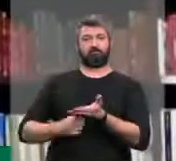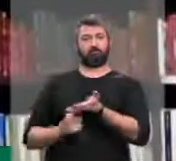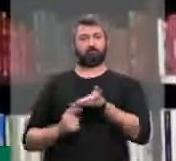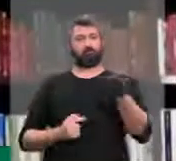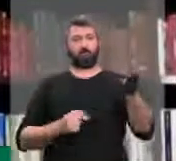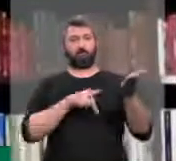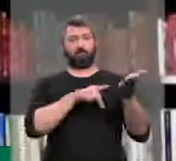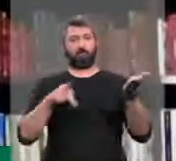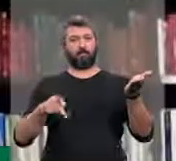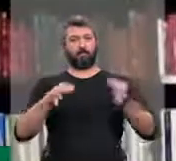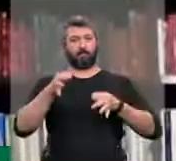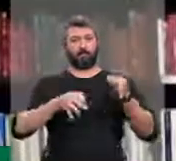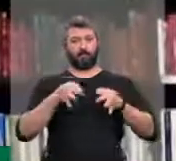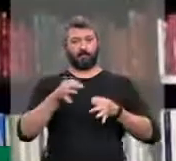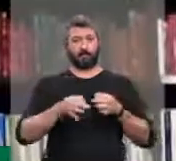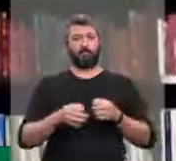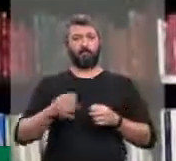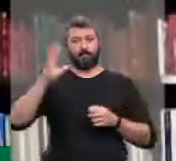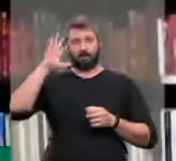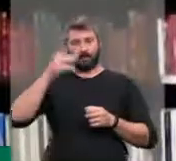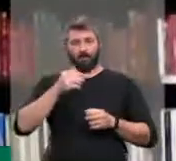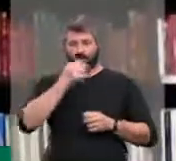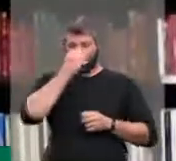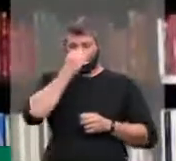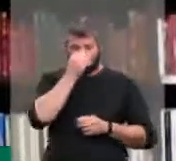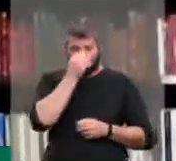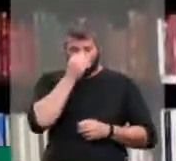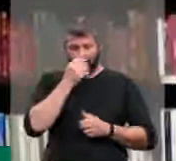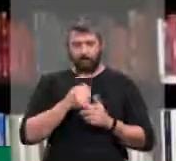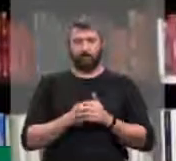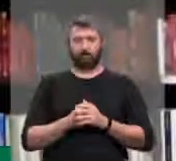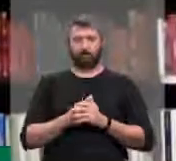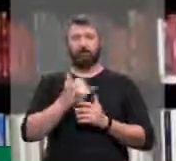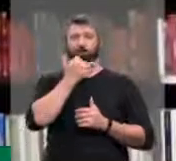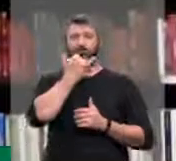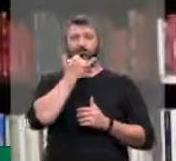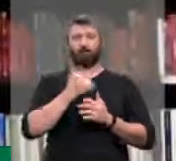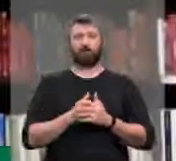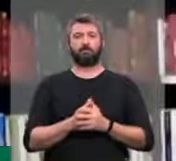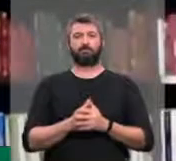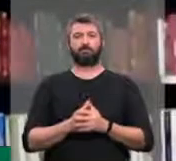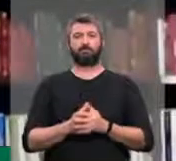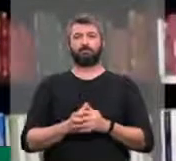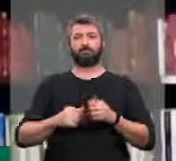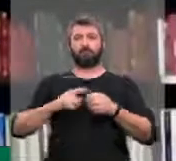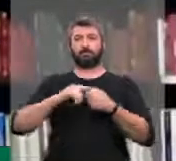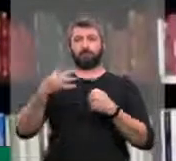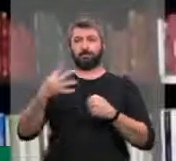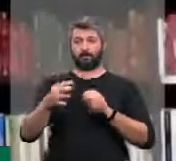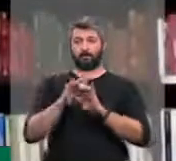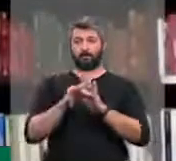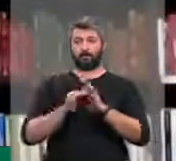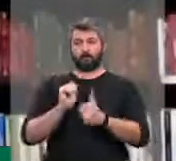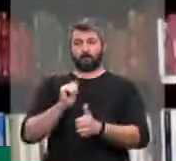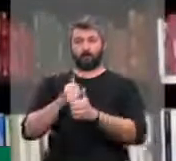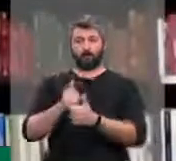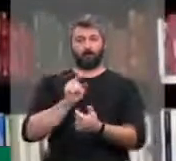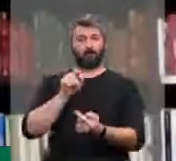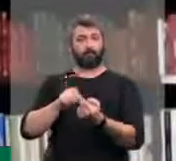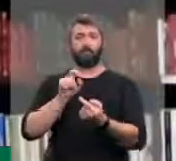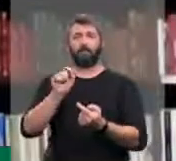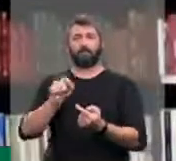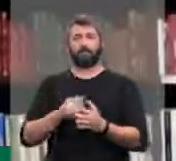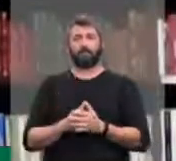tribunal para que sejam adotadas as medidas cabíveis. A nova redação dada ao artigo 4º do substitutivo tem como objetivo